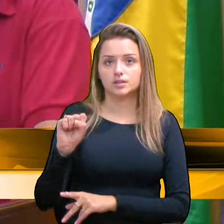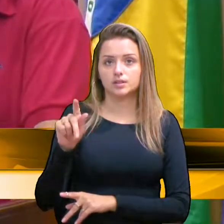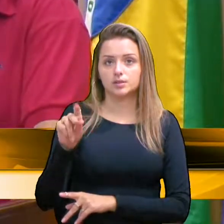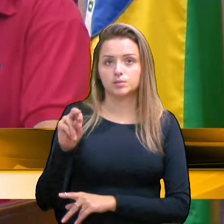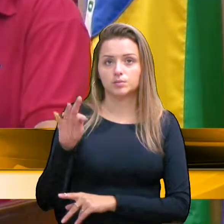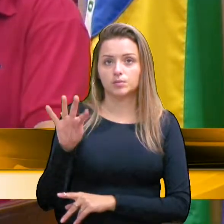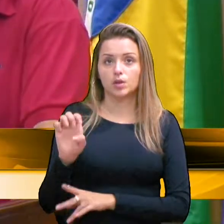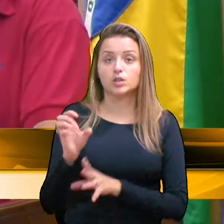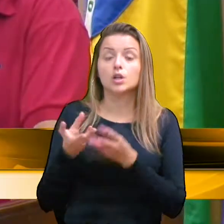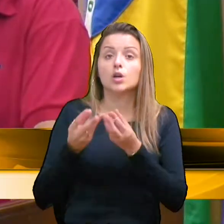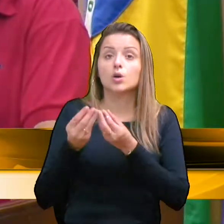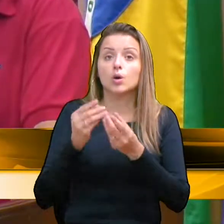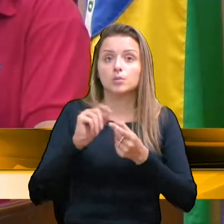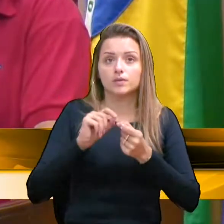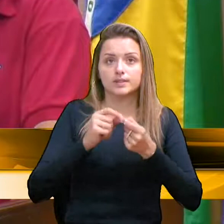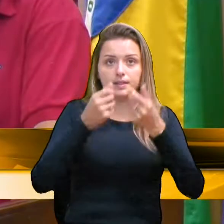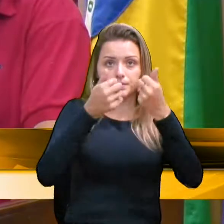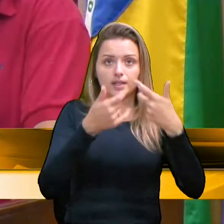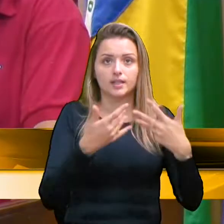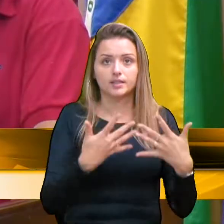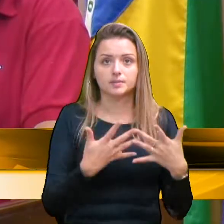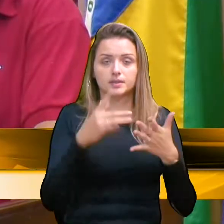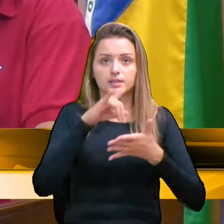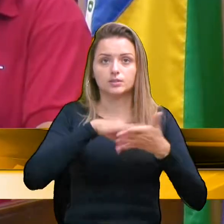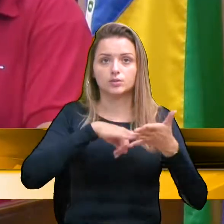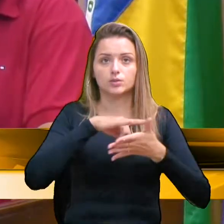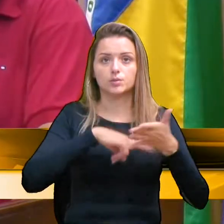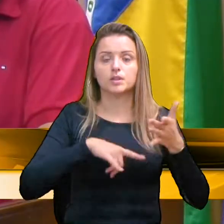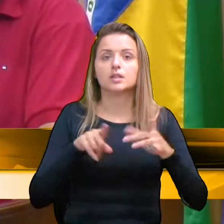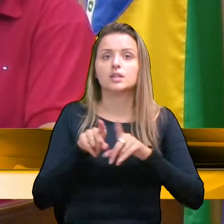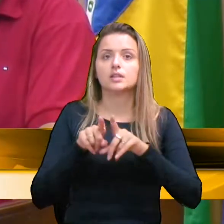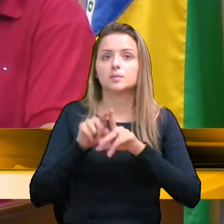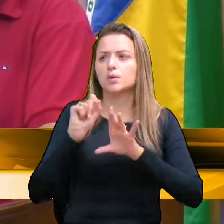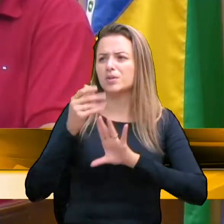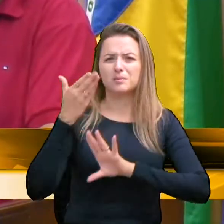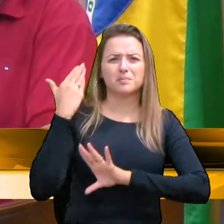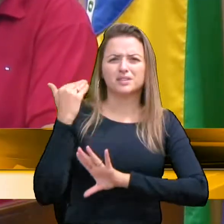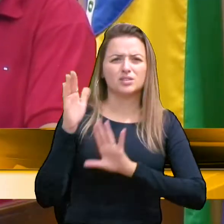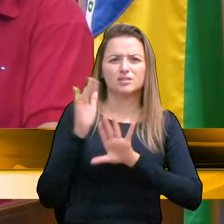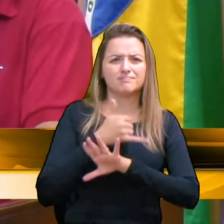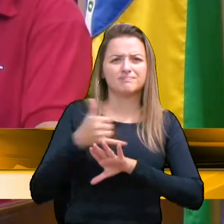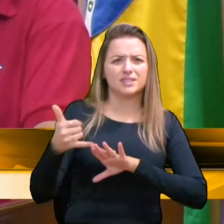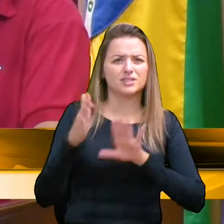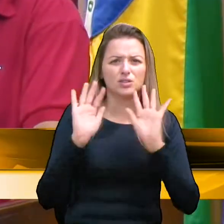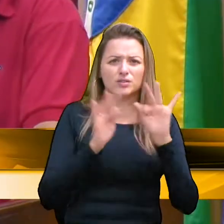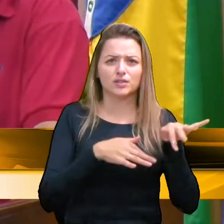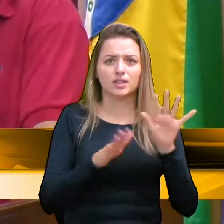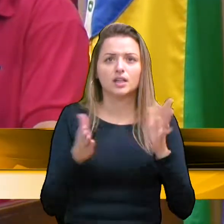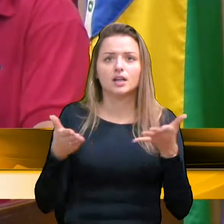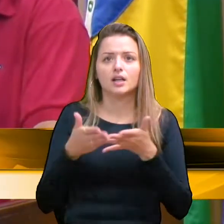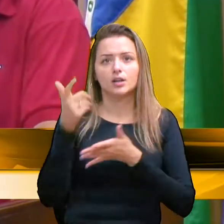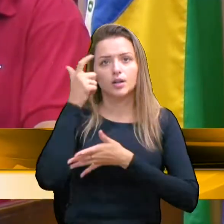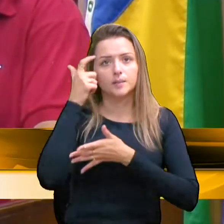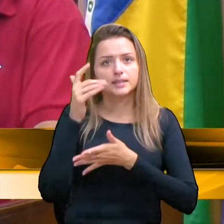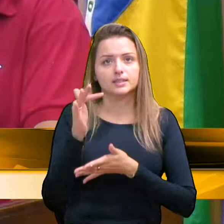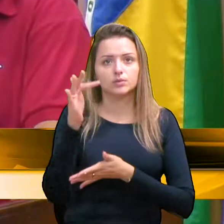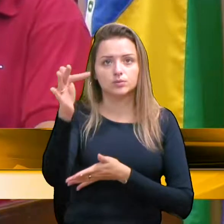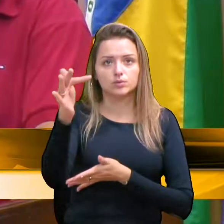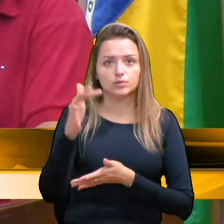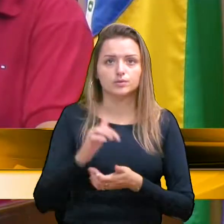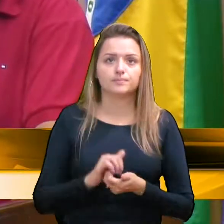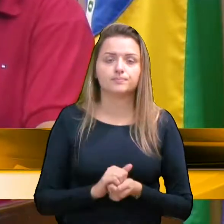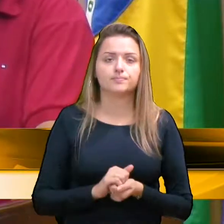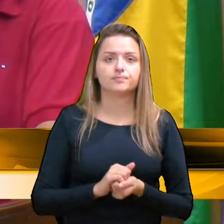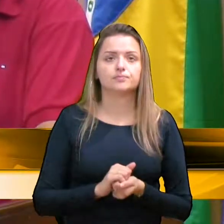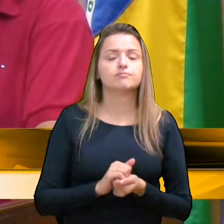proceder, principalmente quanto à prestação de contas. Deixando bem claro que o que passou, a gente já está pensando para frente.